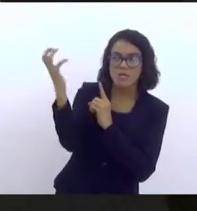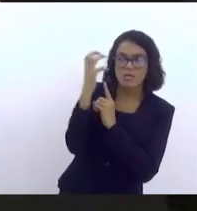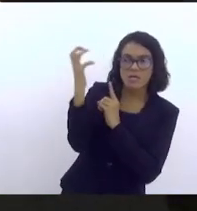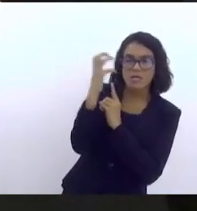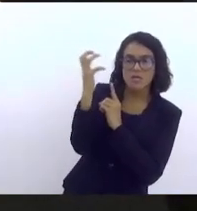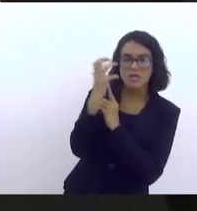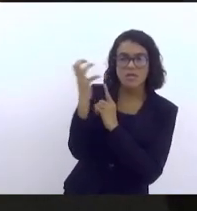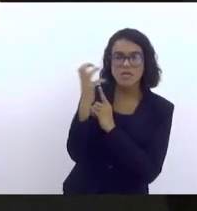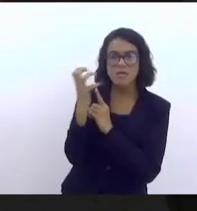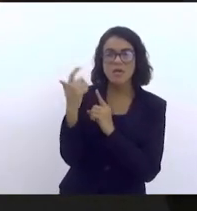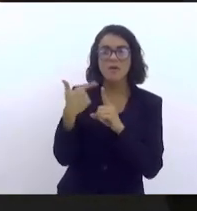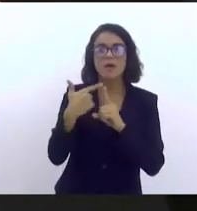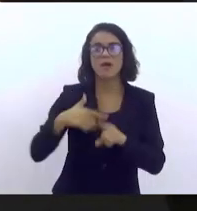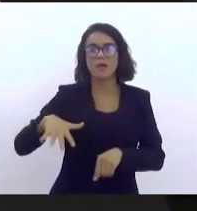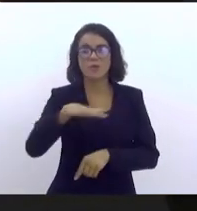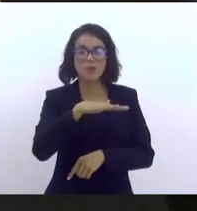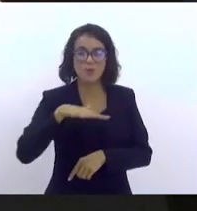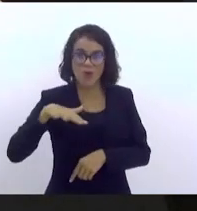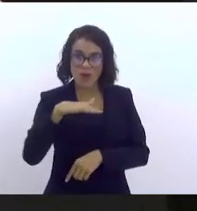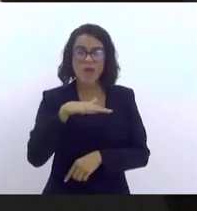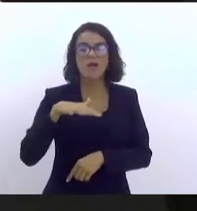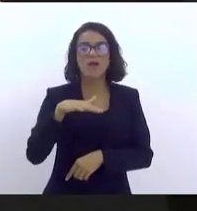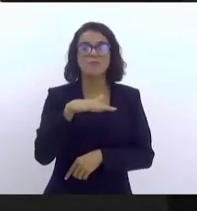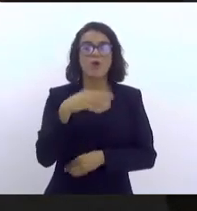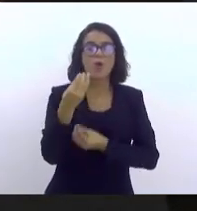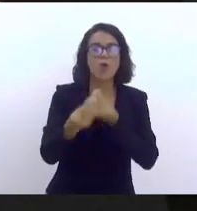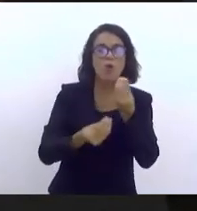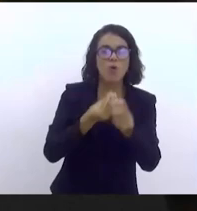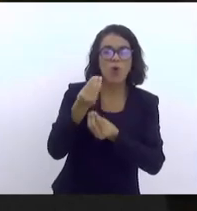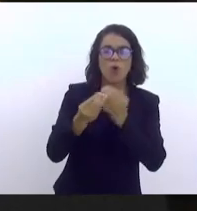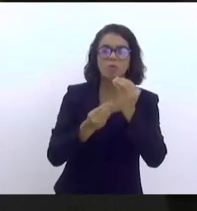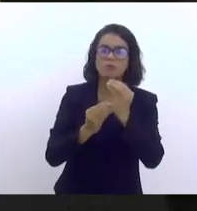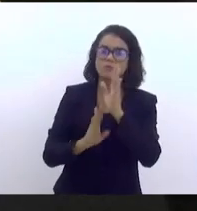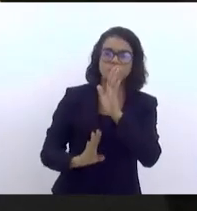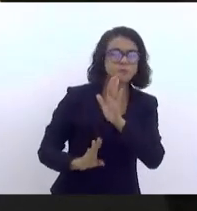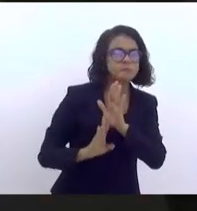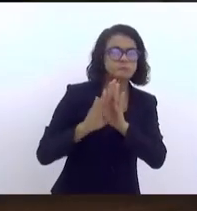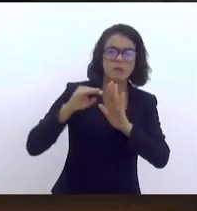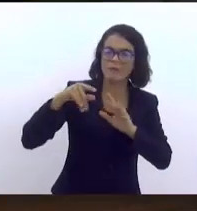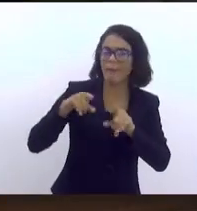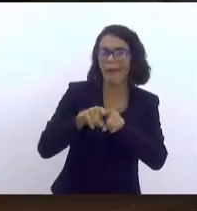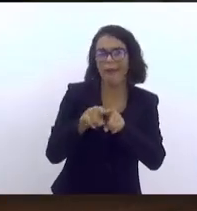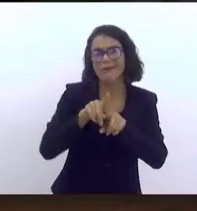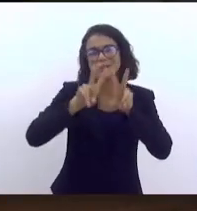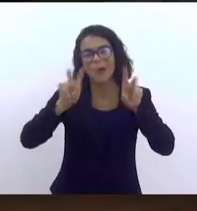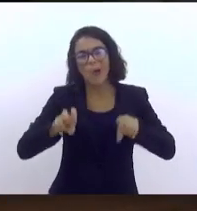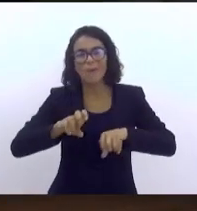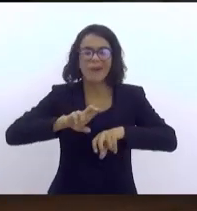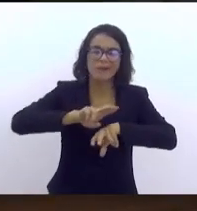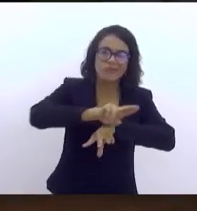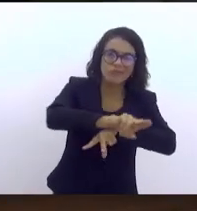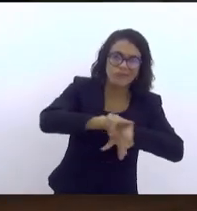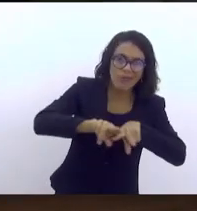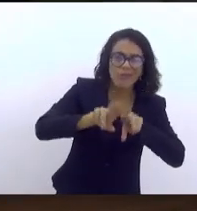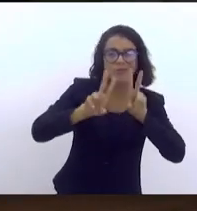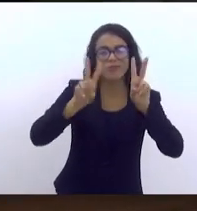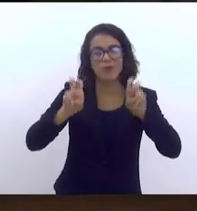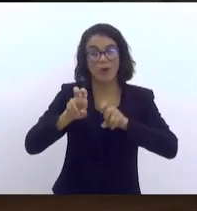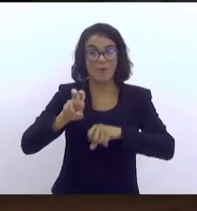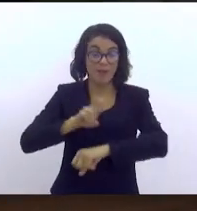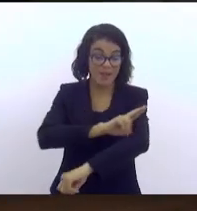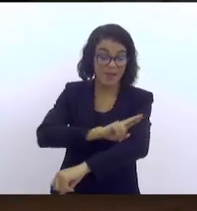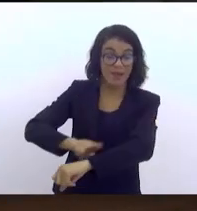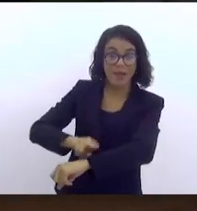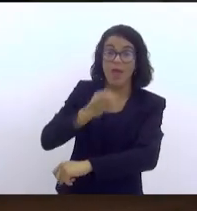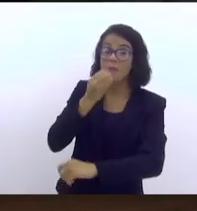porque ainda no âmbito de como tudo isso se intensifica a respeito de gênero a respeito de raça é legal